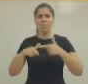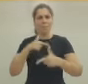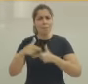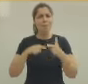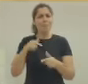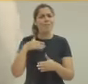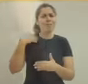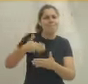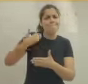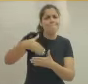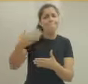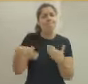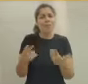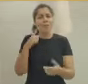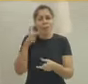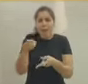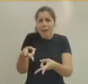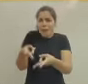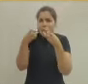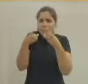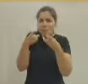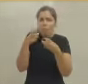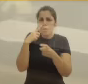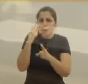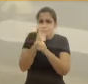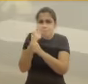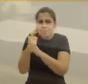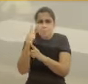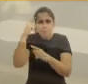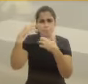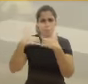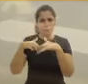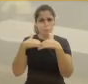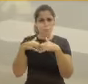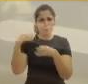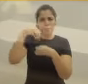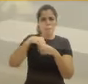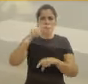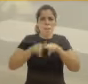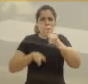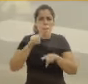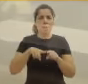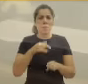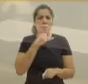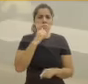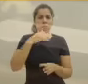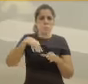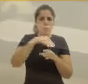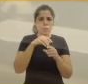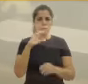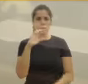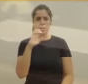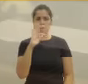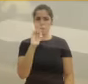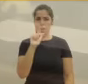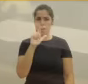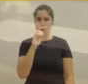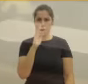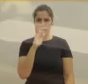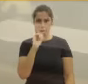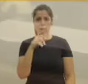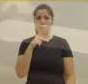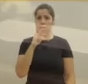trabalho consiste em captar sinais cerebrais através de um equipamento de eletroencefalografia